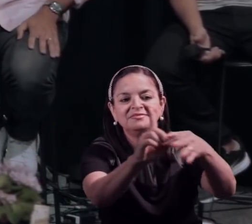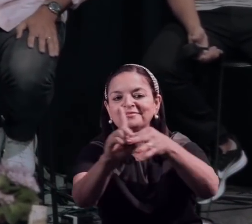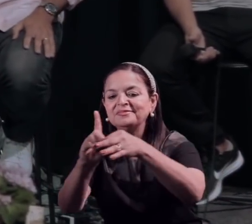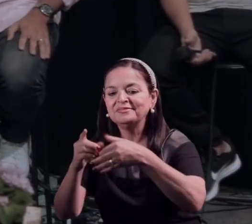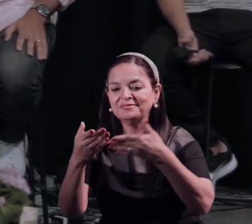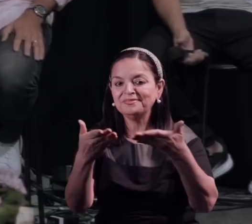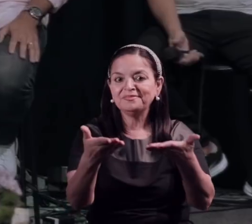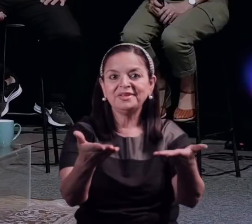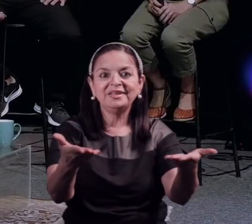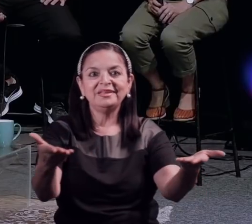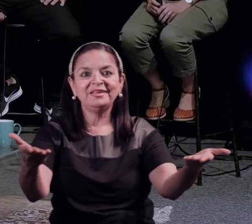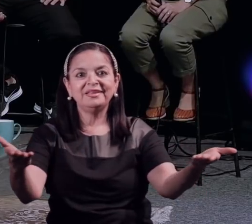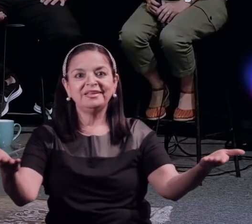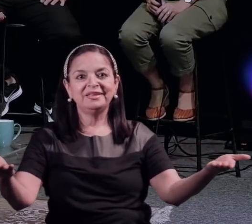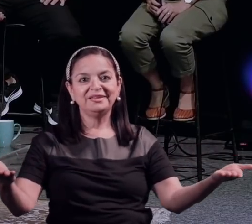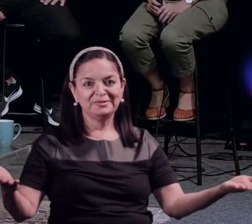reunidos nesse